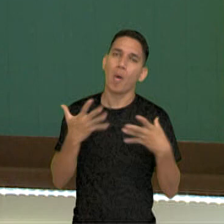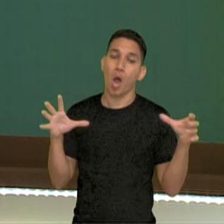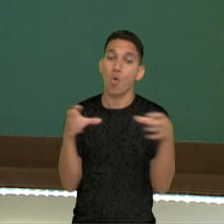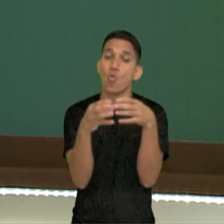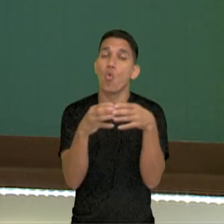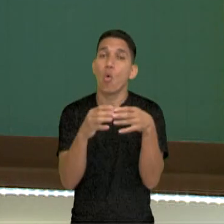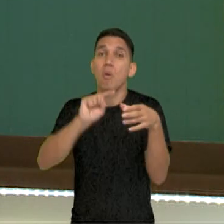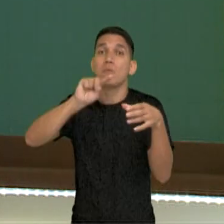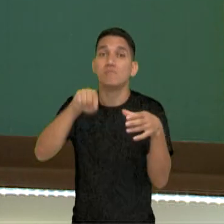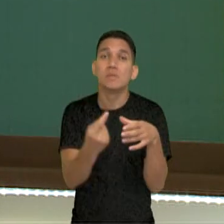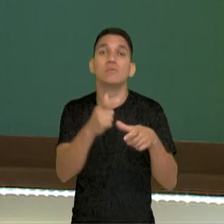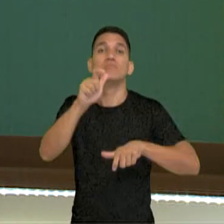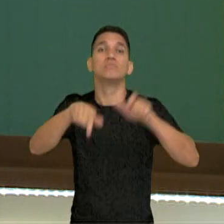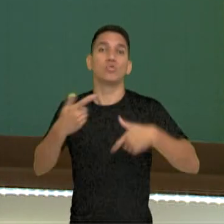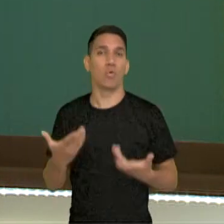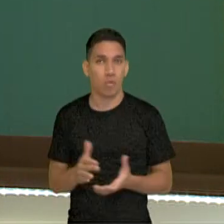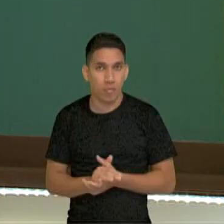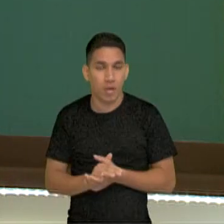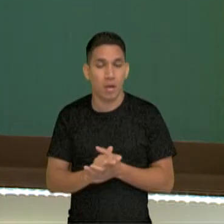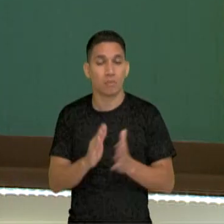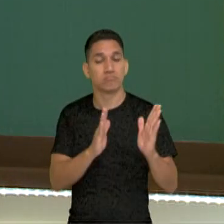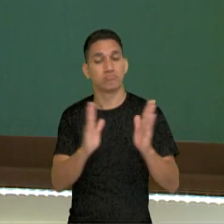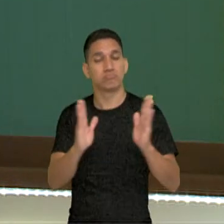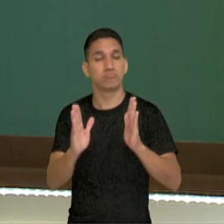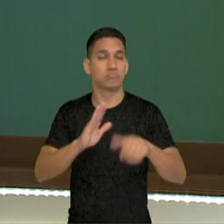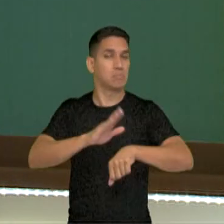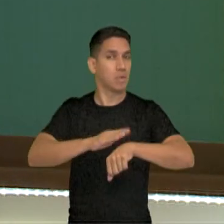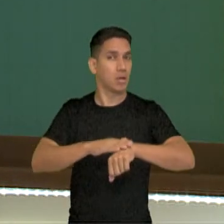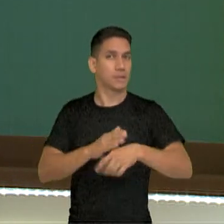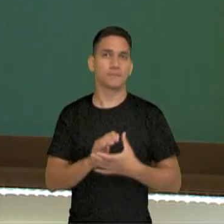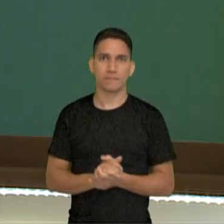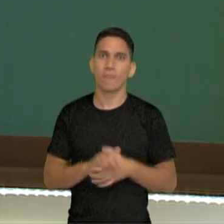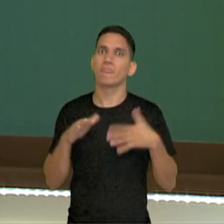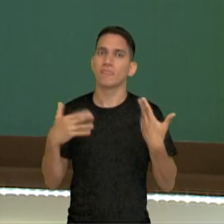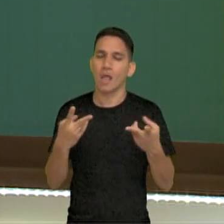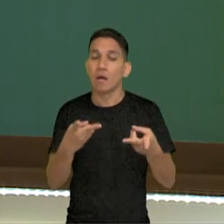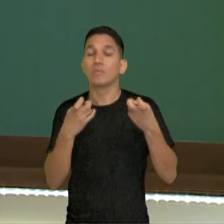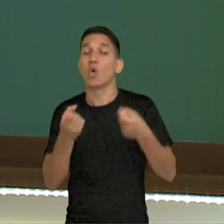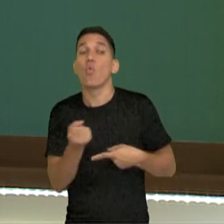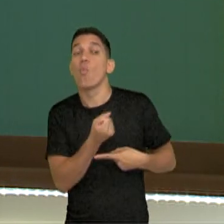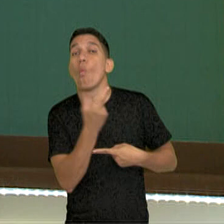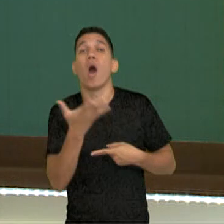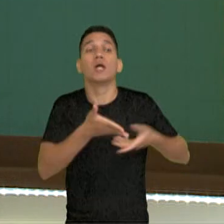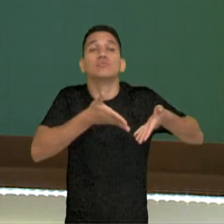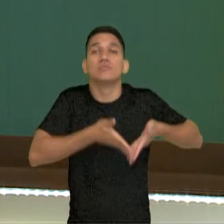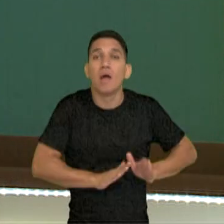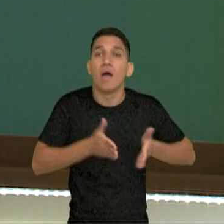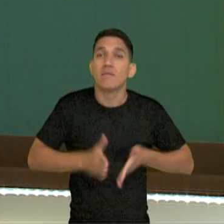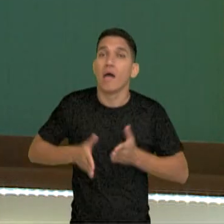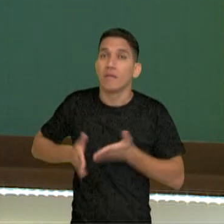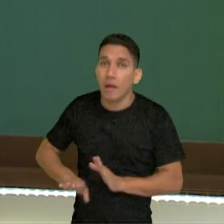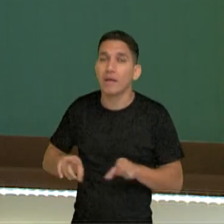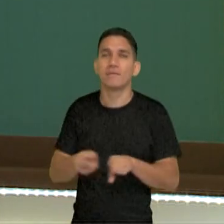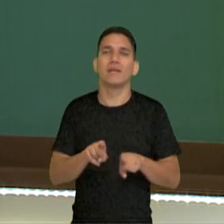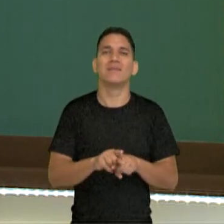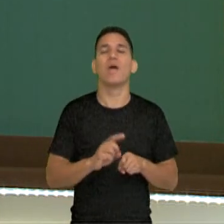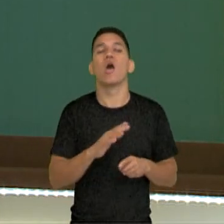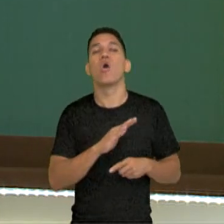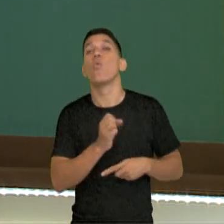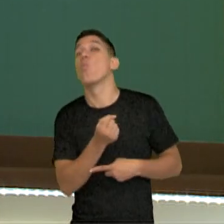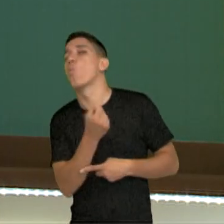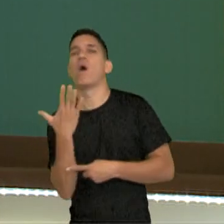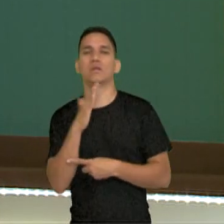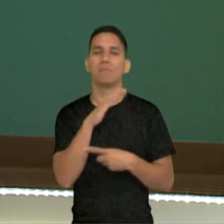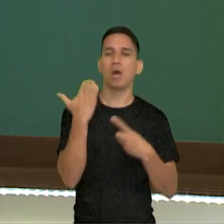de 1.000 habitantes num determinado período, né? Então, eu considero quantos nascimentos e quantos óbitos